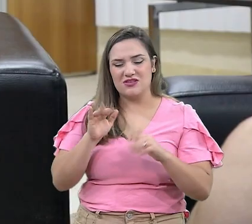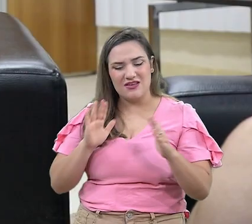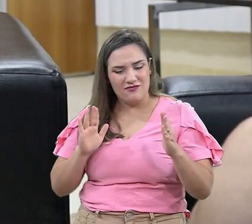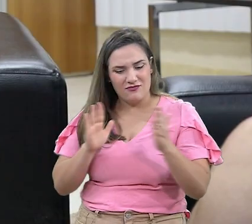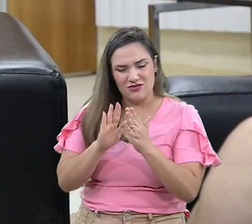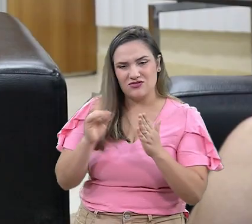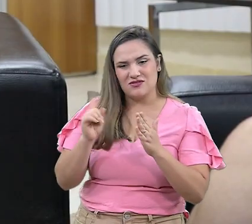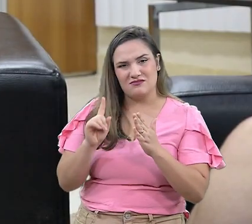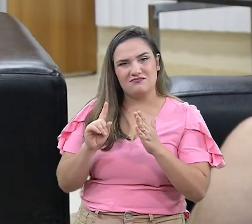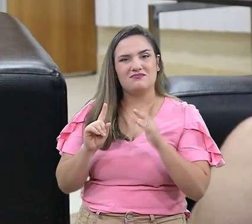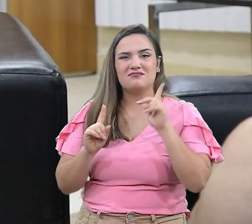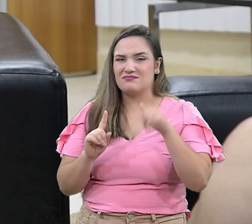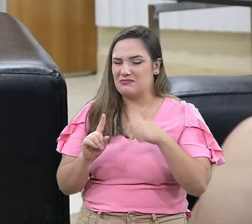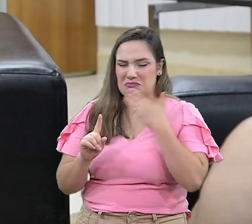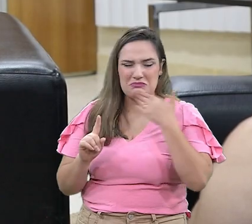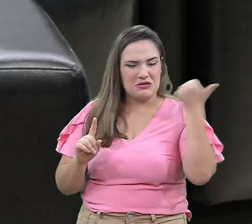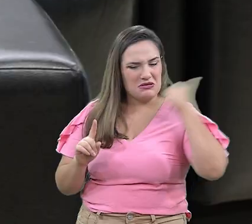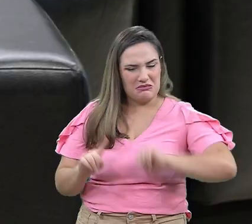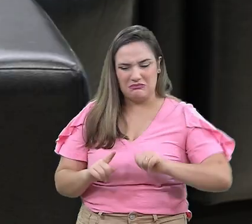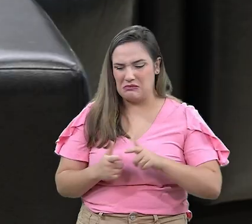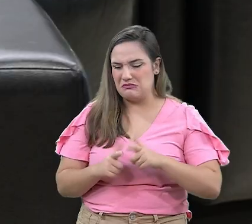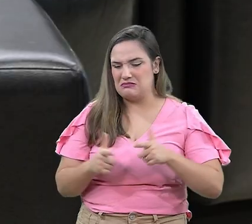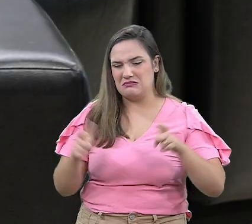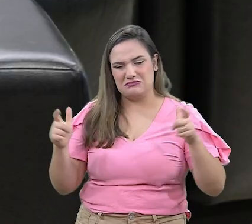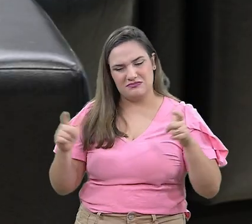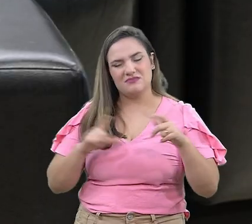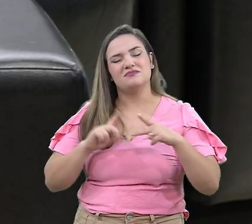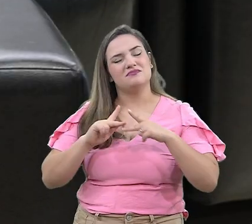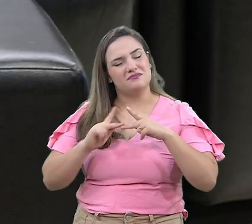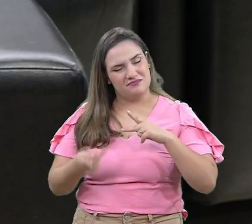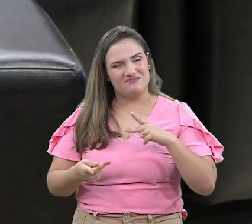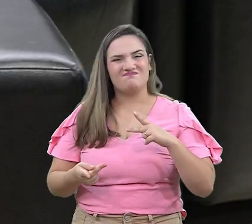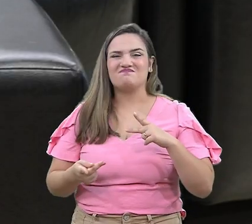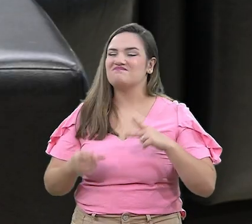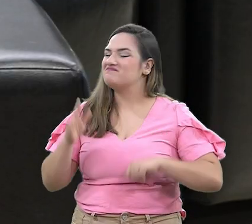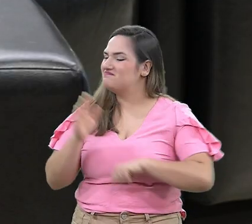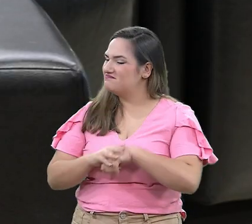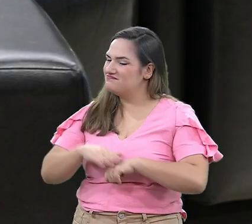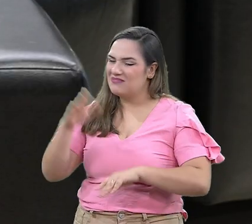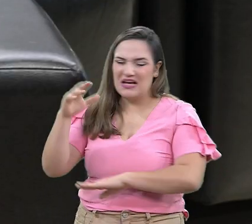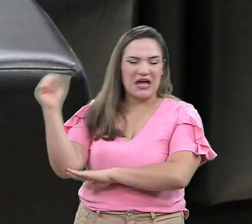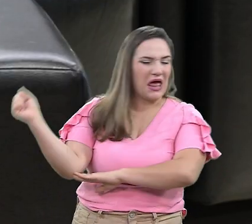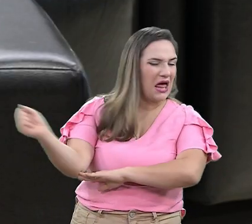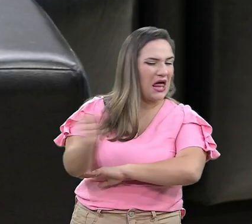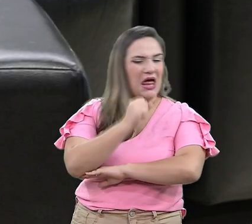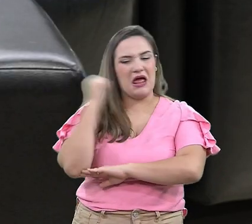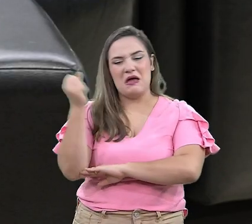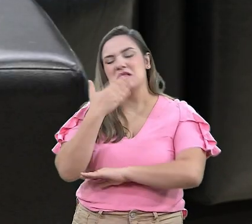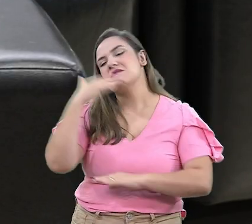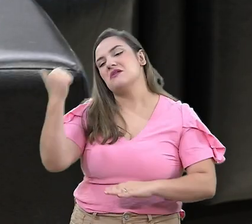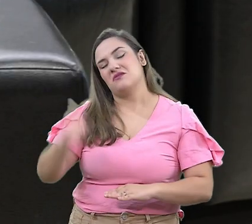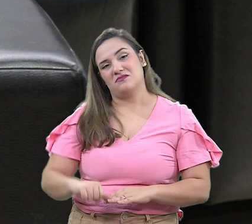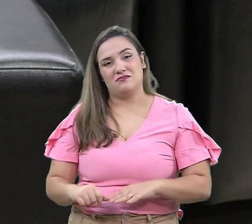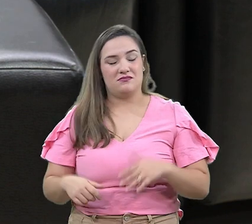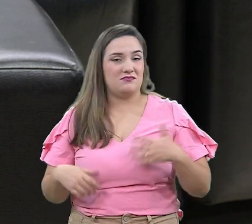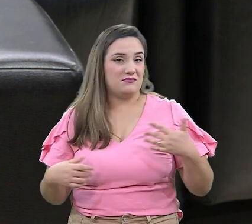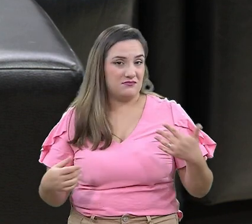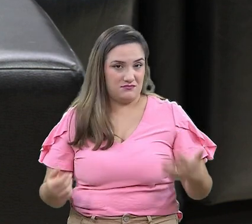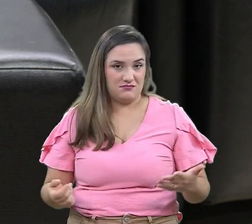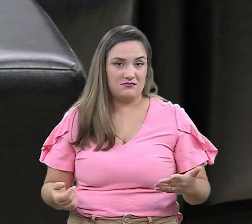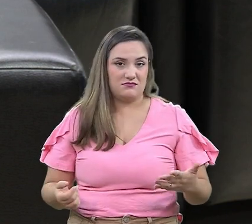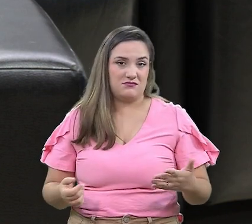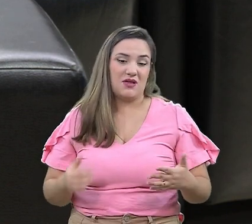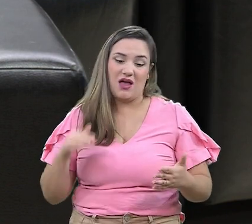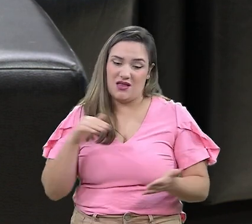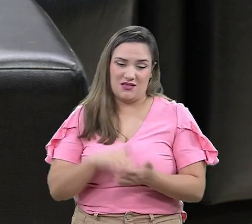primeiro momento, toma uma proporção, né? As consequências podem ser bem nefastas, inclusive